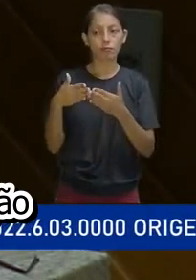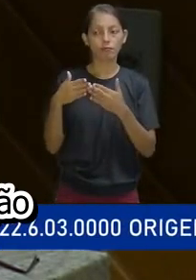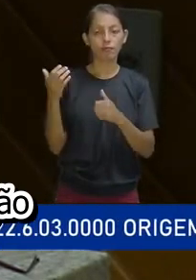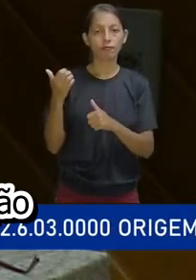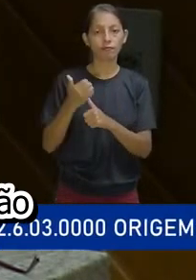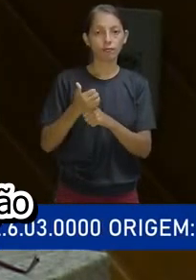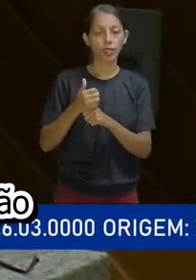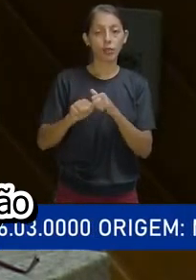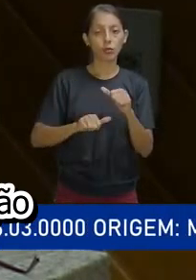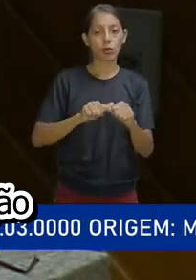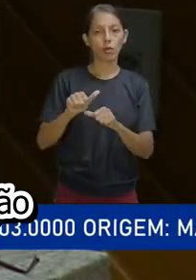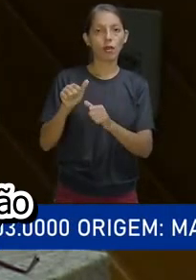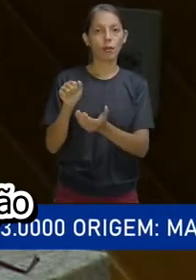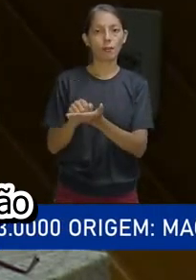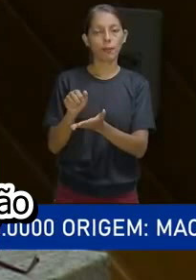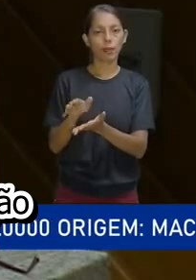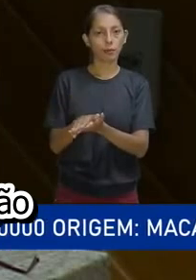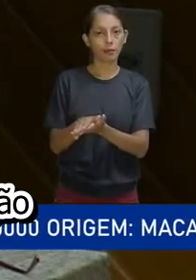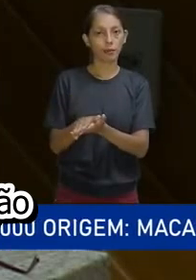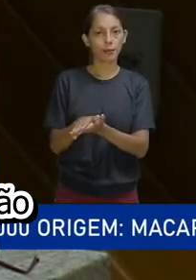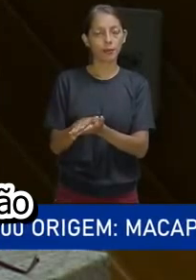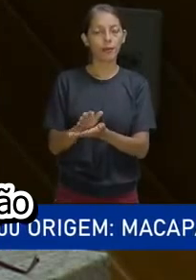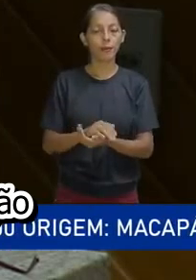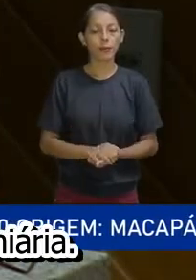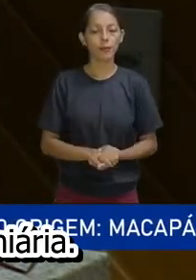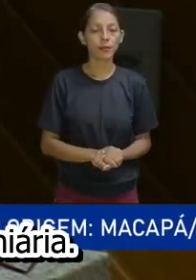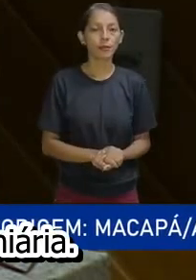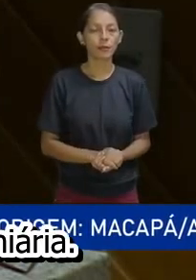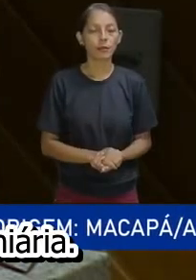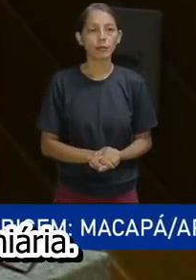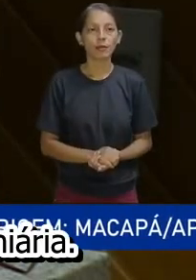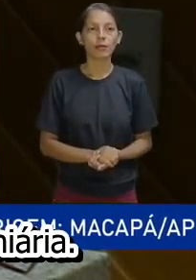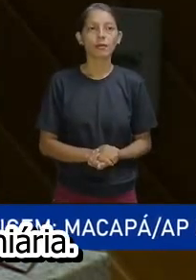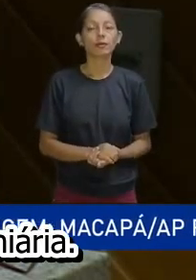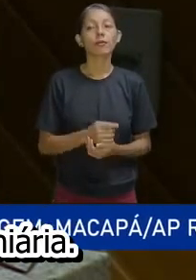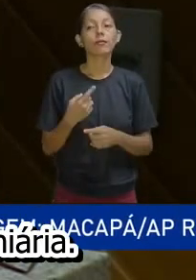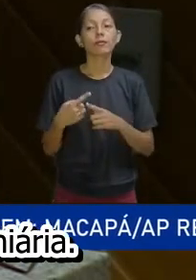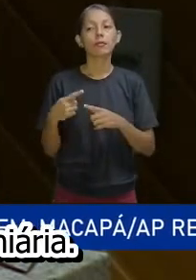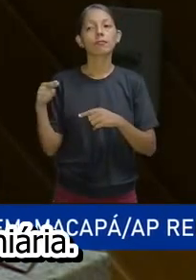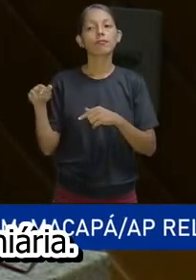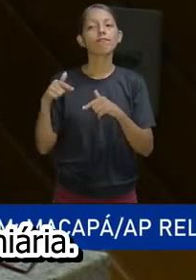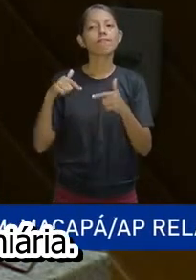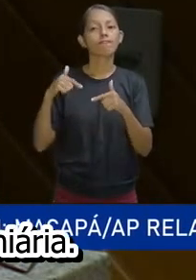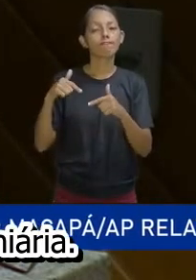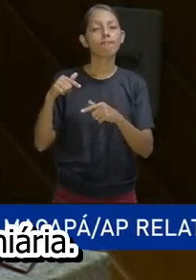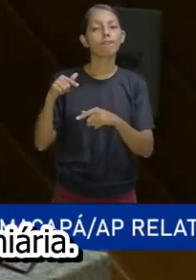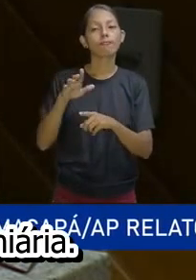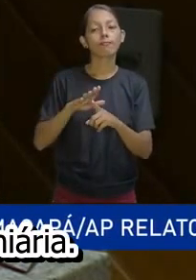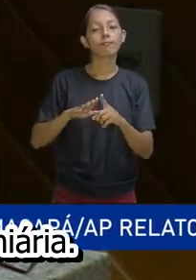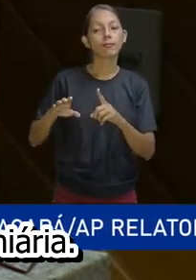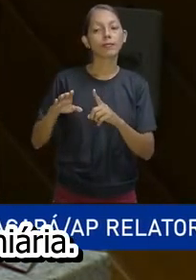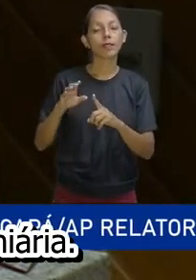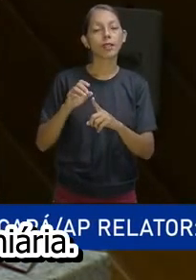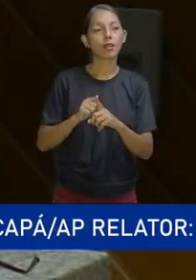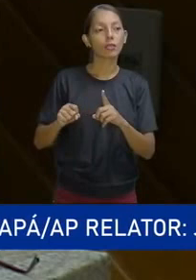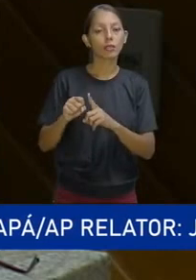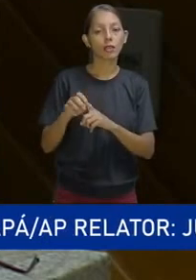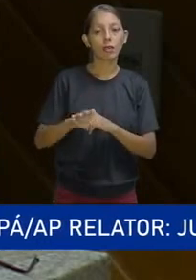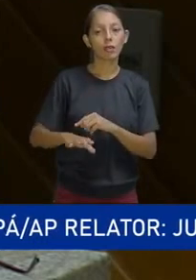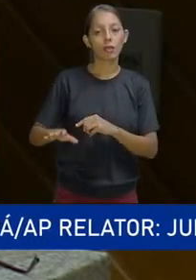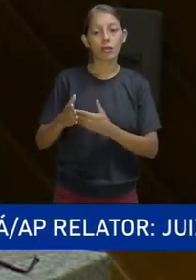pena imposta em substituição da pena de prestação de serviços à comunidade por pena